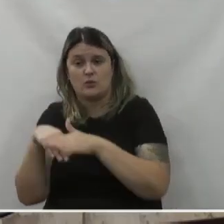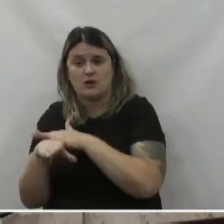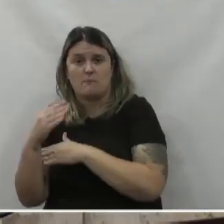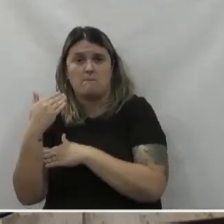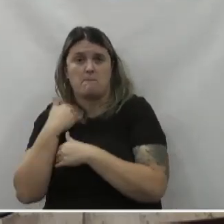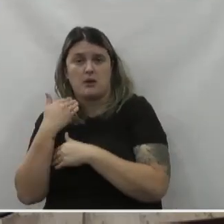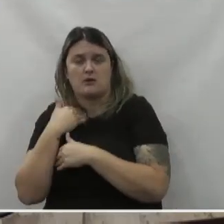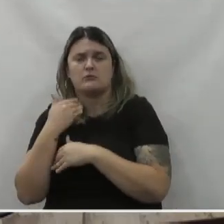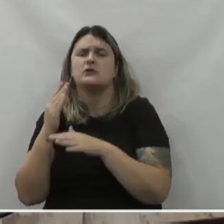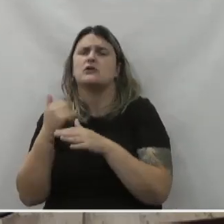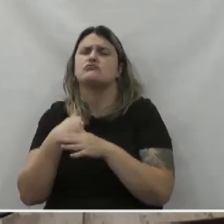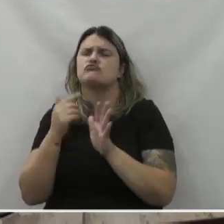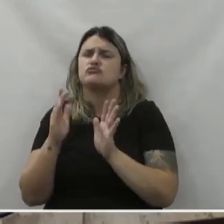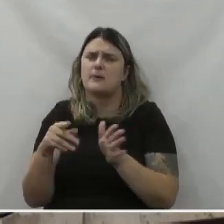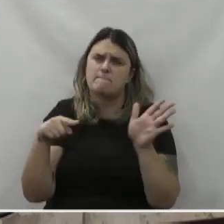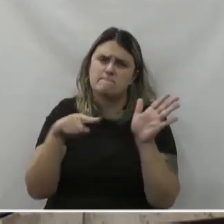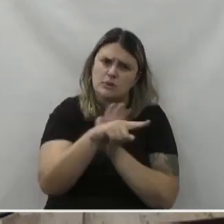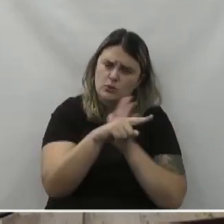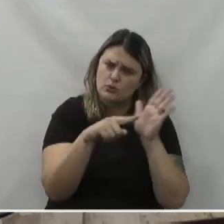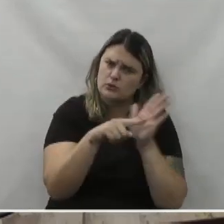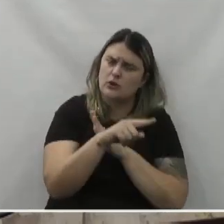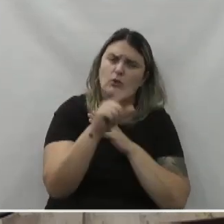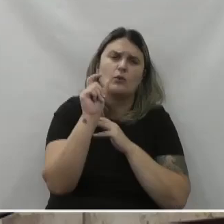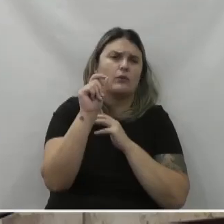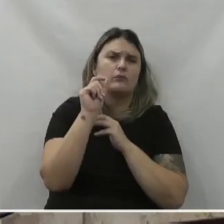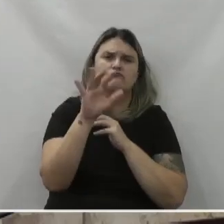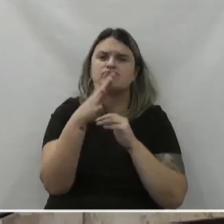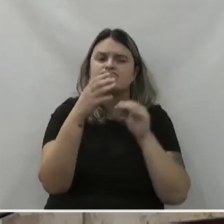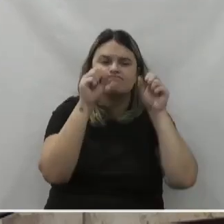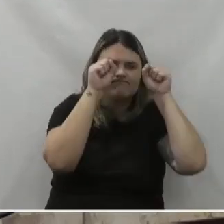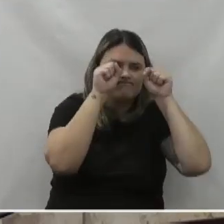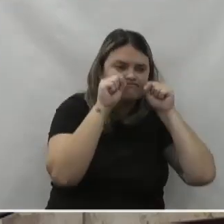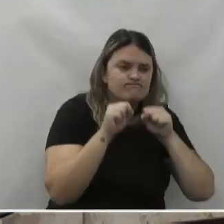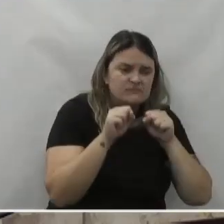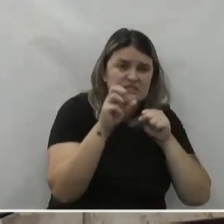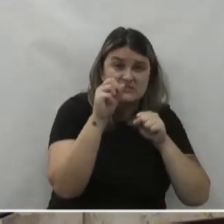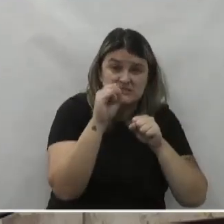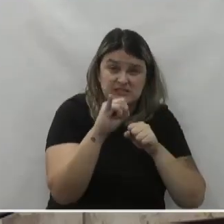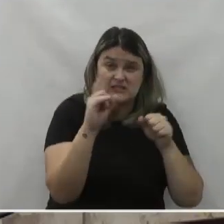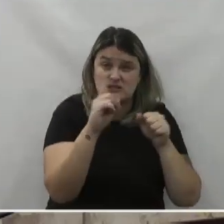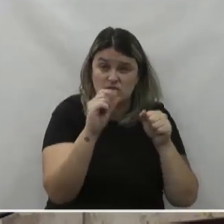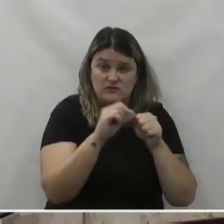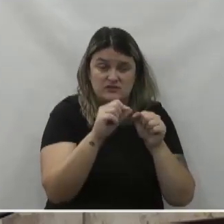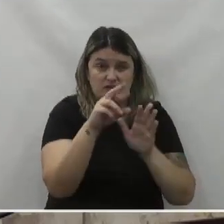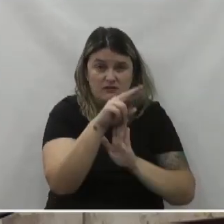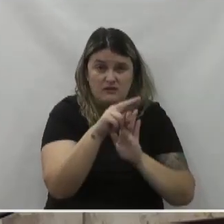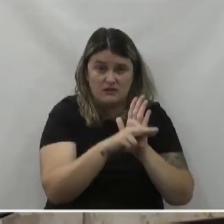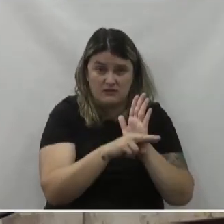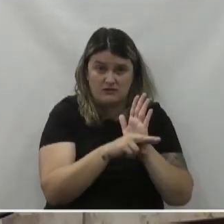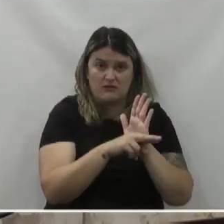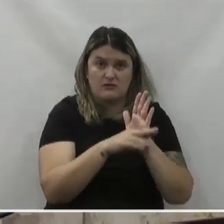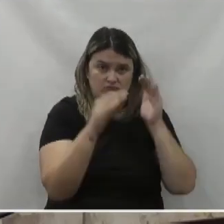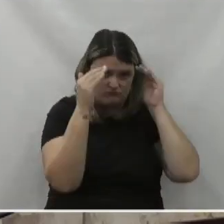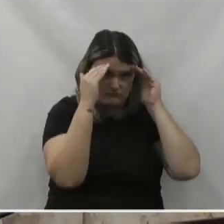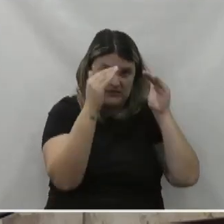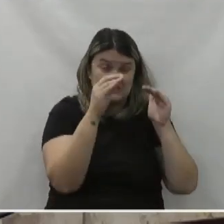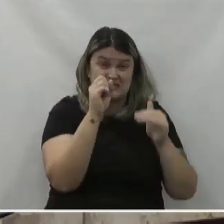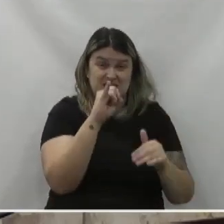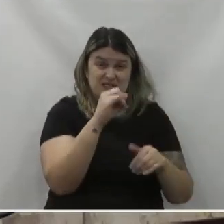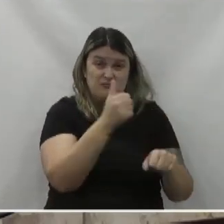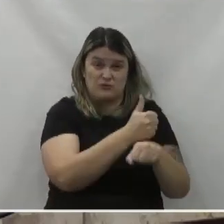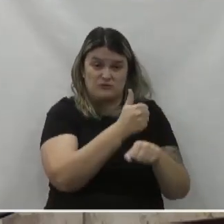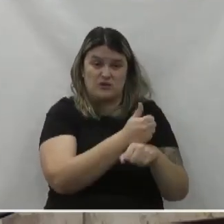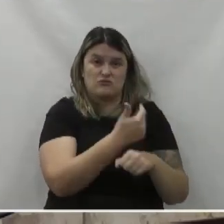Já questionamos sobre isso, estamos questionando novamente, e se isso não for regularizado e os profissionais receberem o que é direito